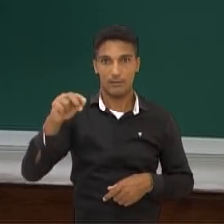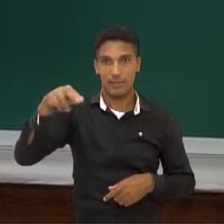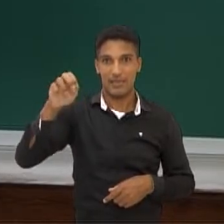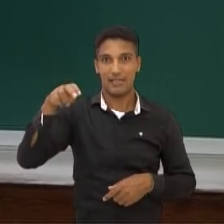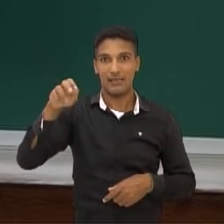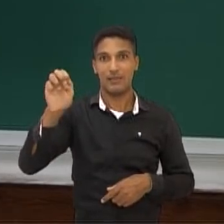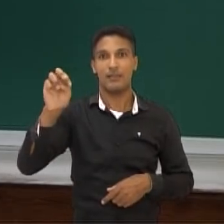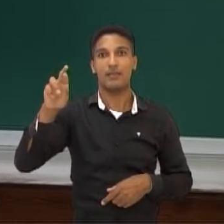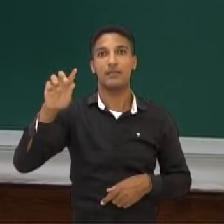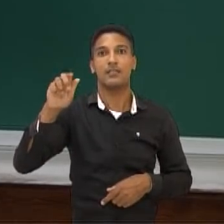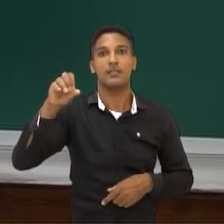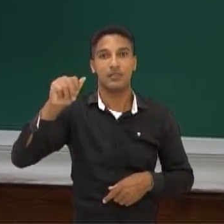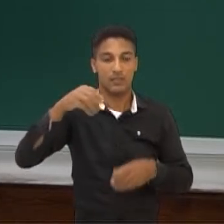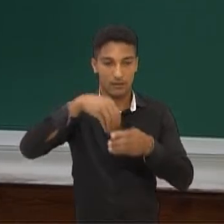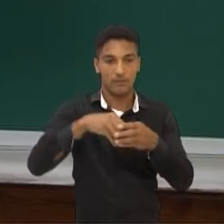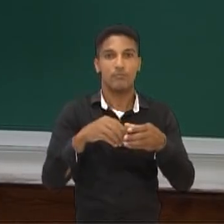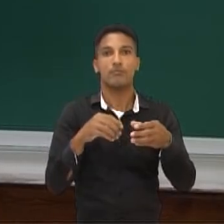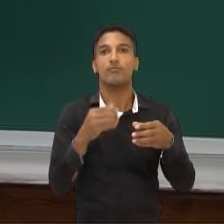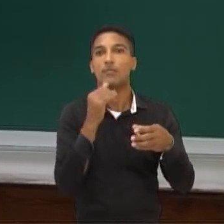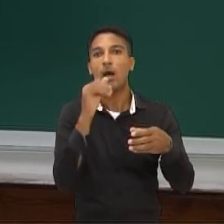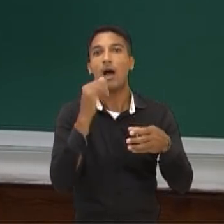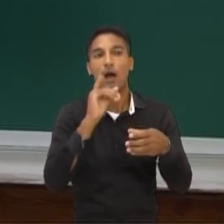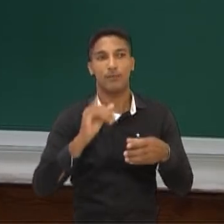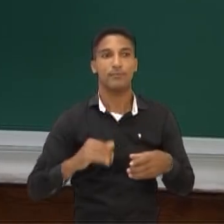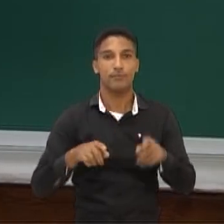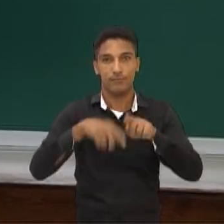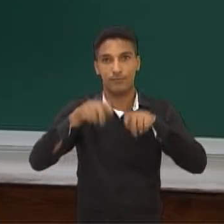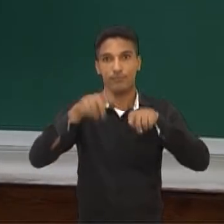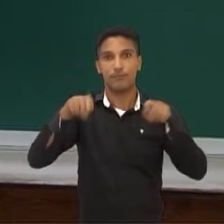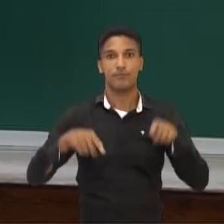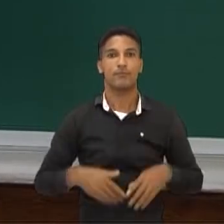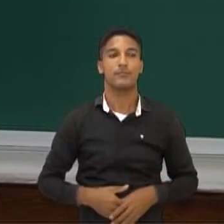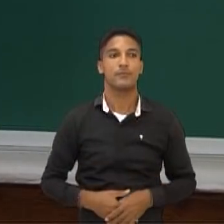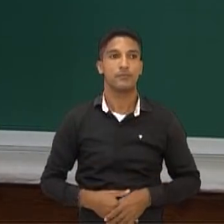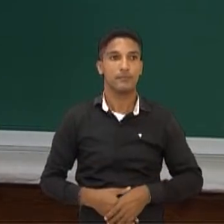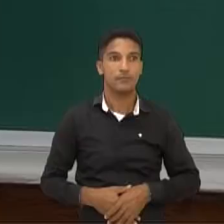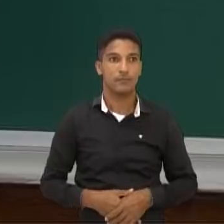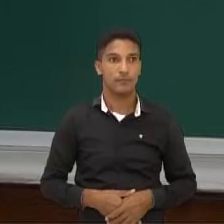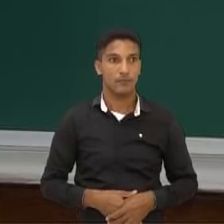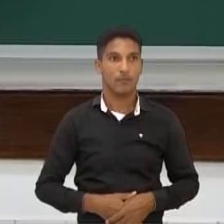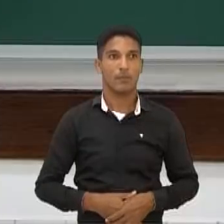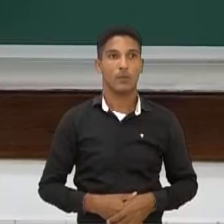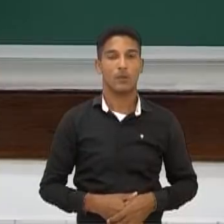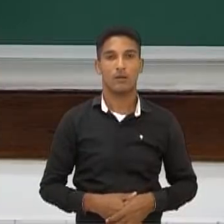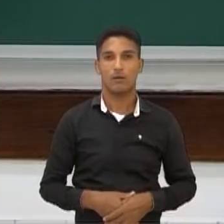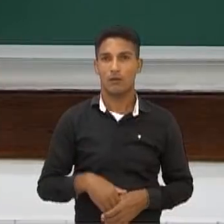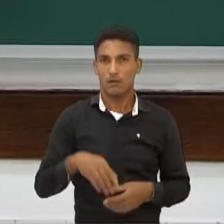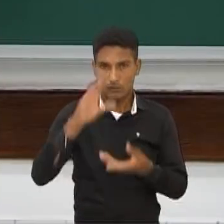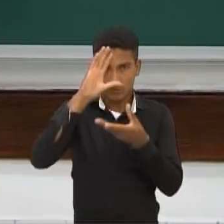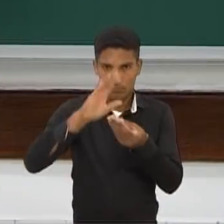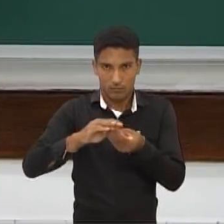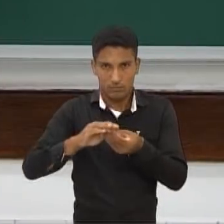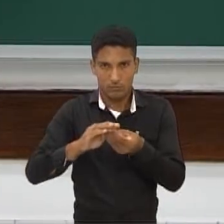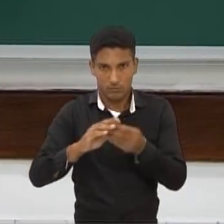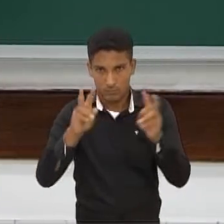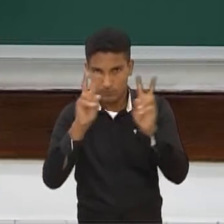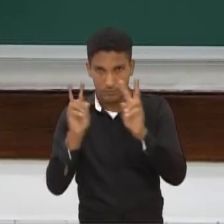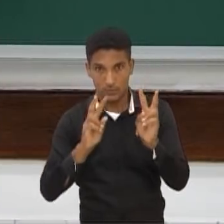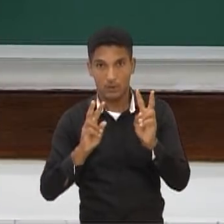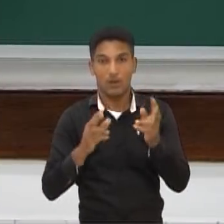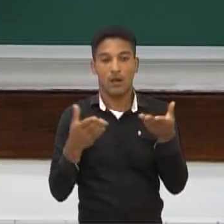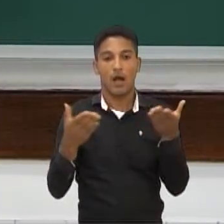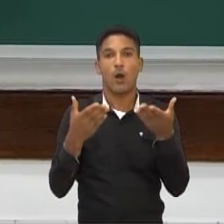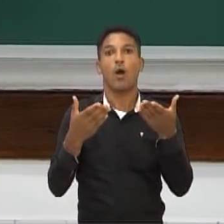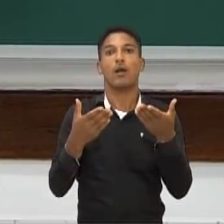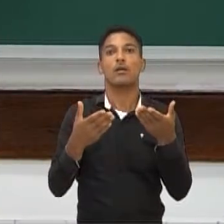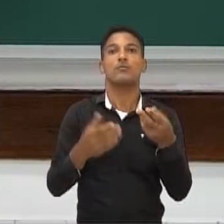a energia interna do sistema. Beleza? Essa é a primeira lei. Se você compreendeu a primeira lei, eu posso então